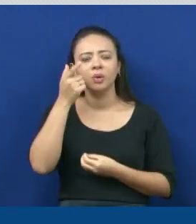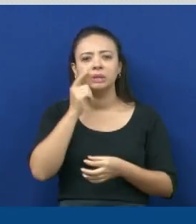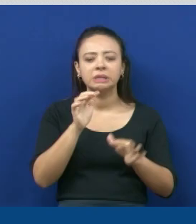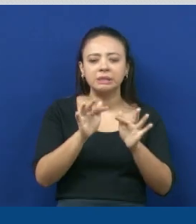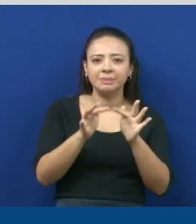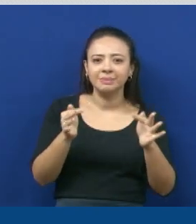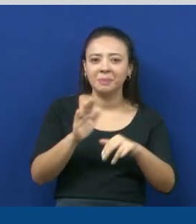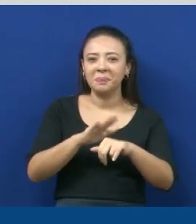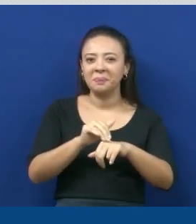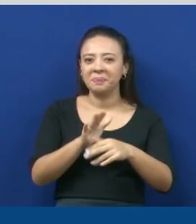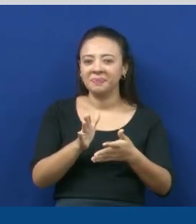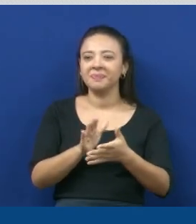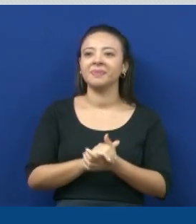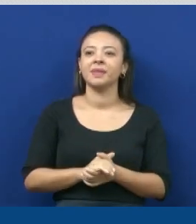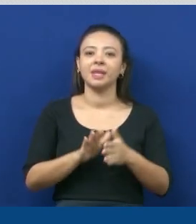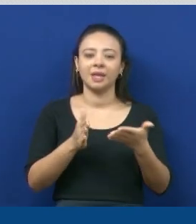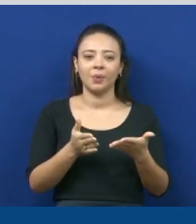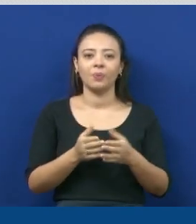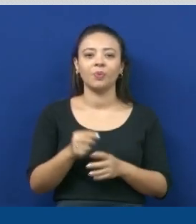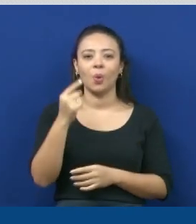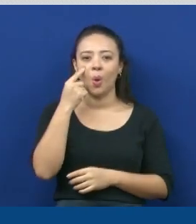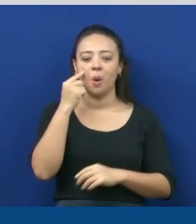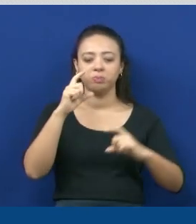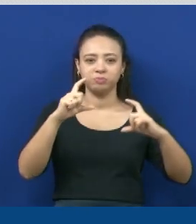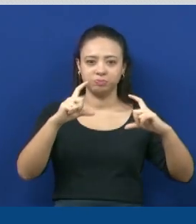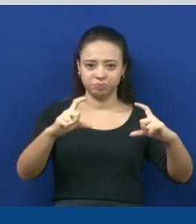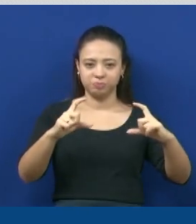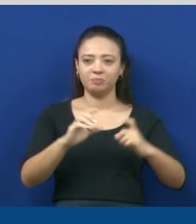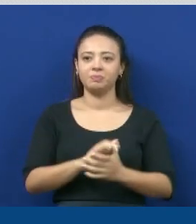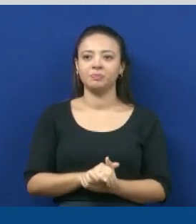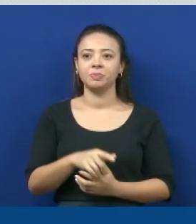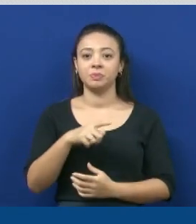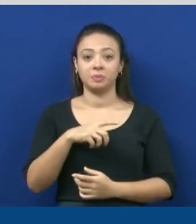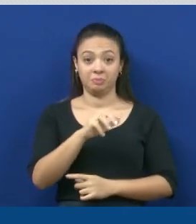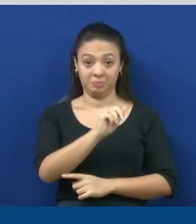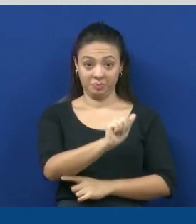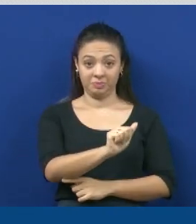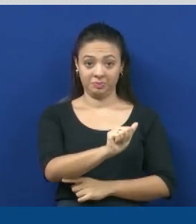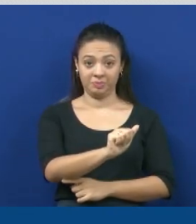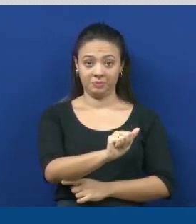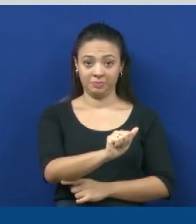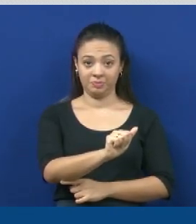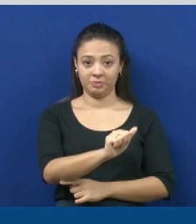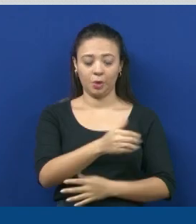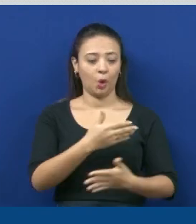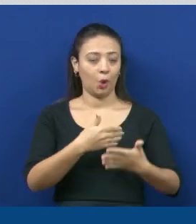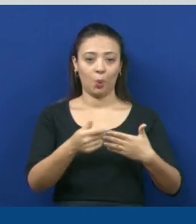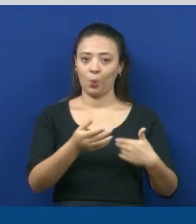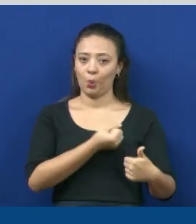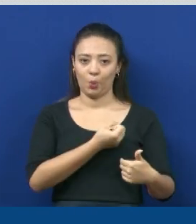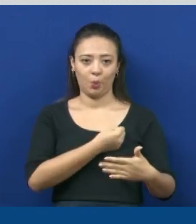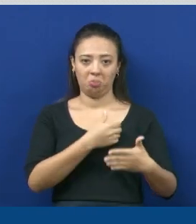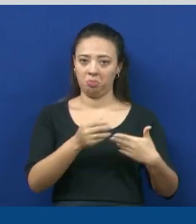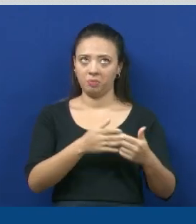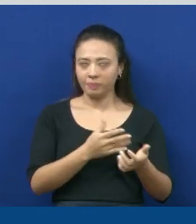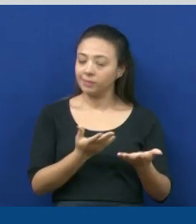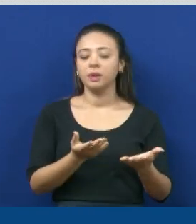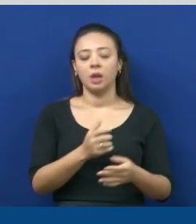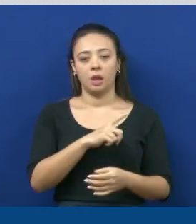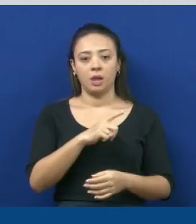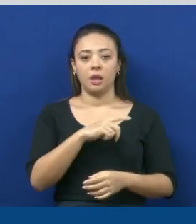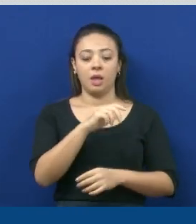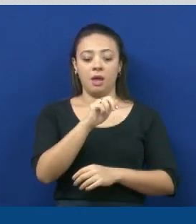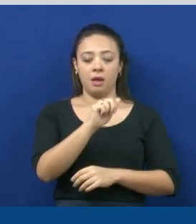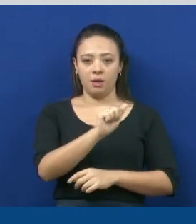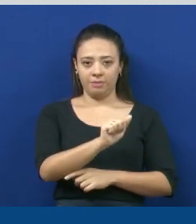essas expressões. Observe a forma generalizada. Eu tenho um A, um número A elevado a um número M,